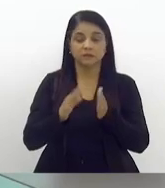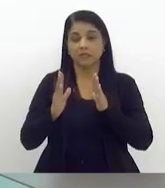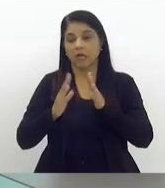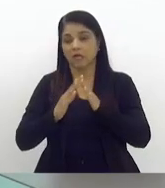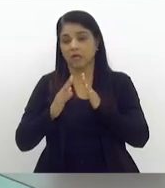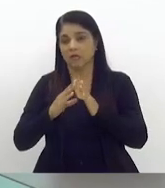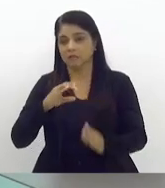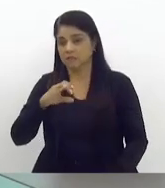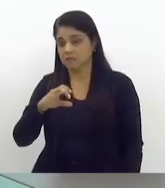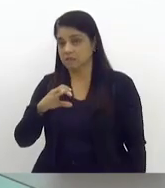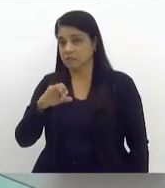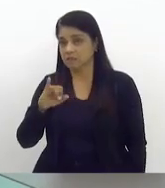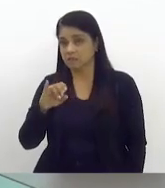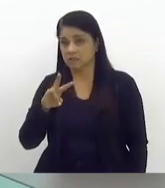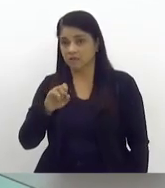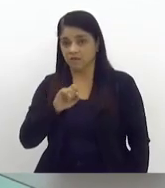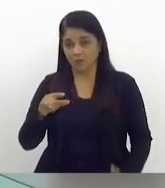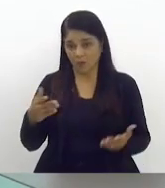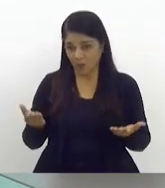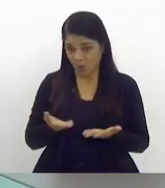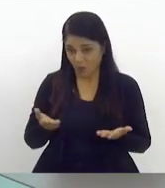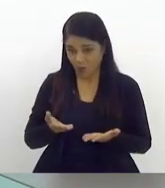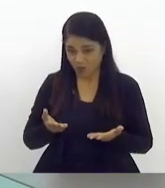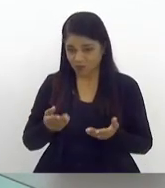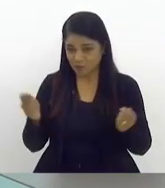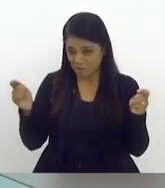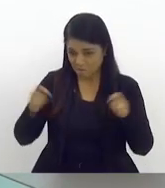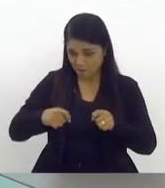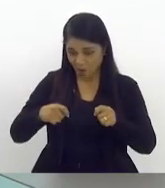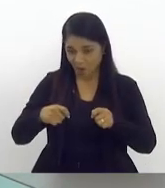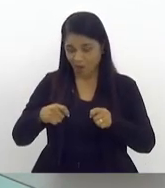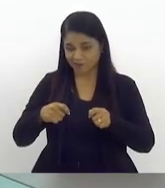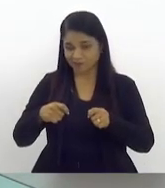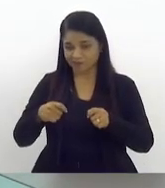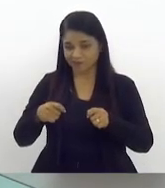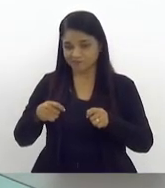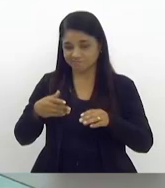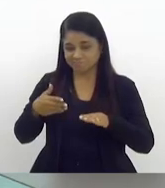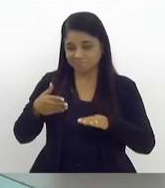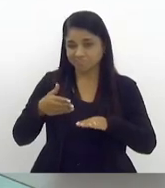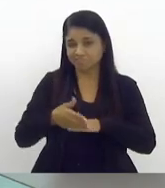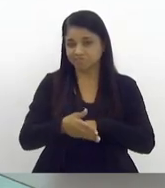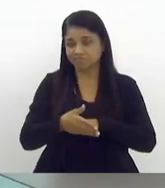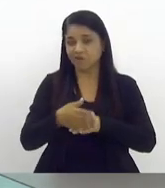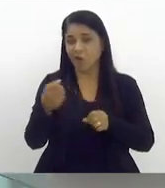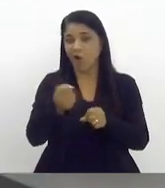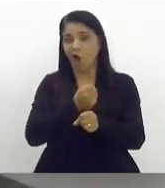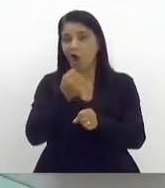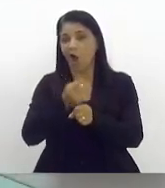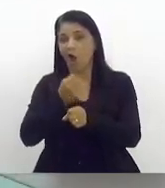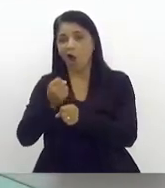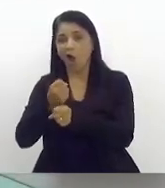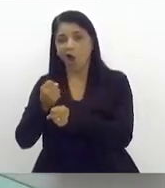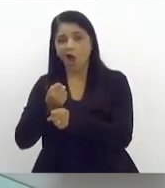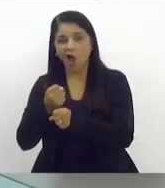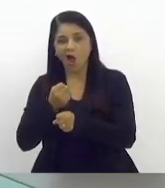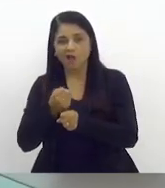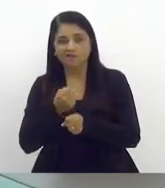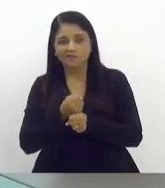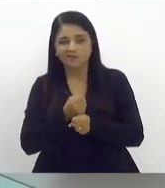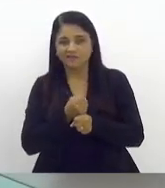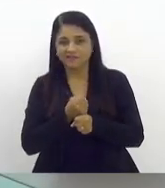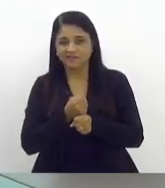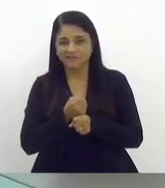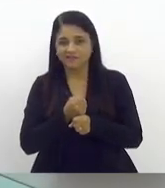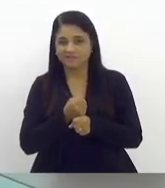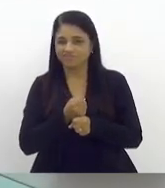a partir de hoje, pode fazer intervenções físicas, isto é, obras? Isso é a estrutura